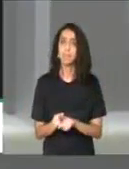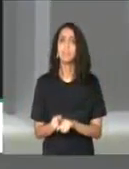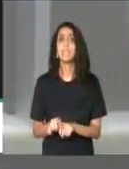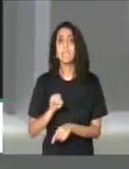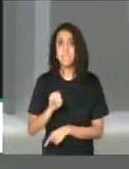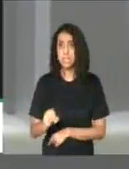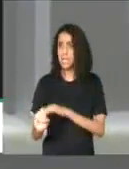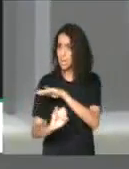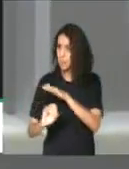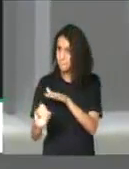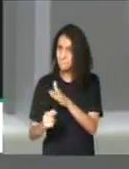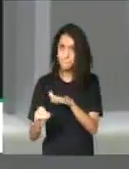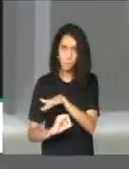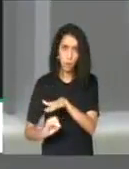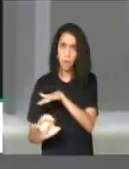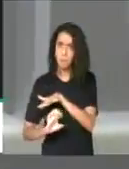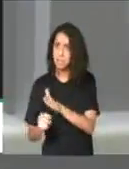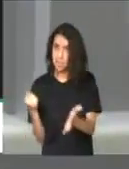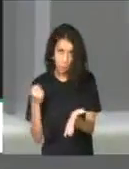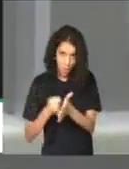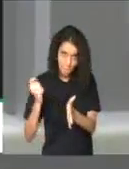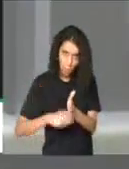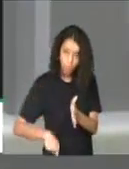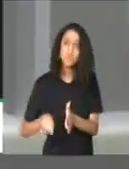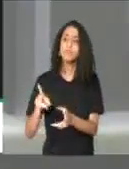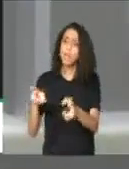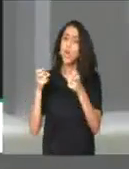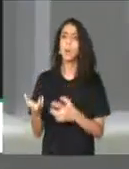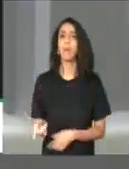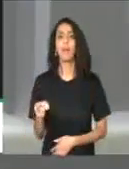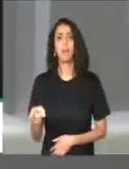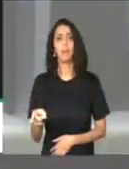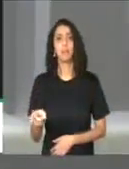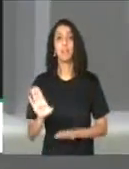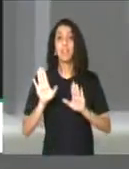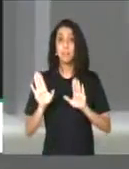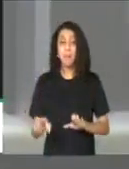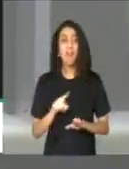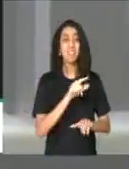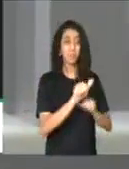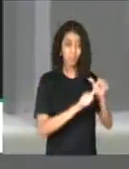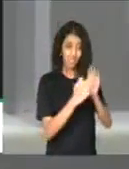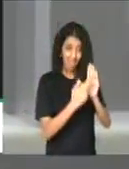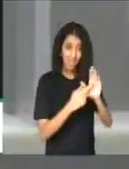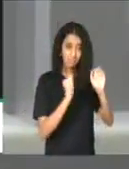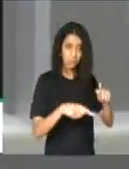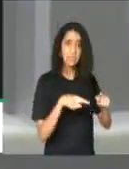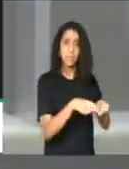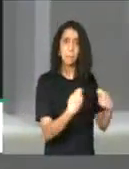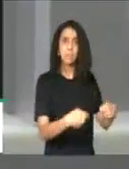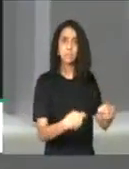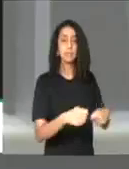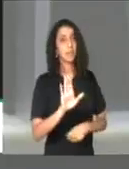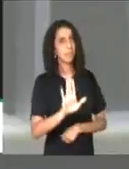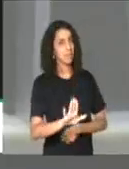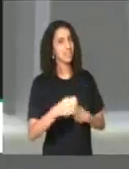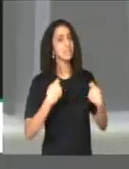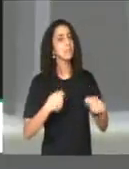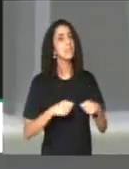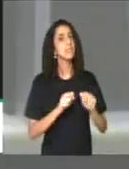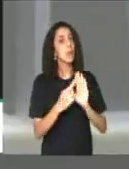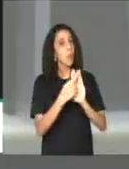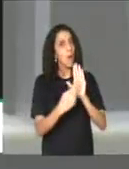os sonegadores. Mas e a reforma? Vamos fazer a reforma, vamos enfrentá-la, mas vamos garantir uma regra de